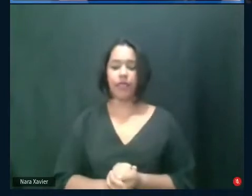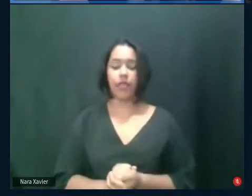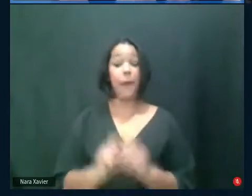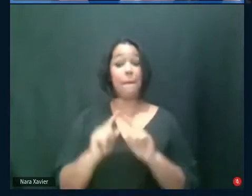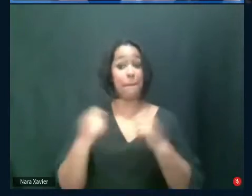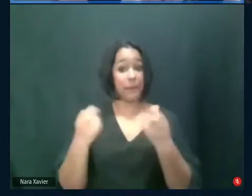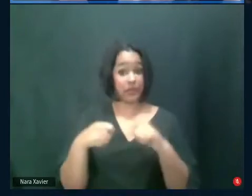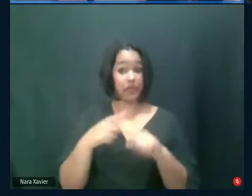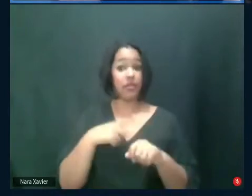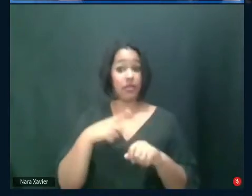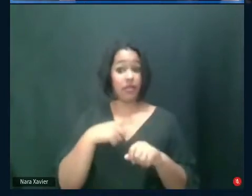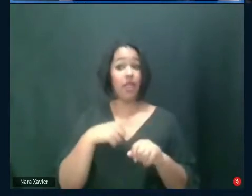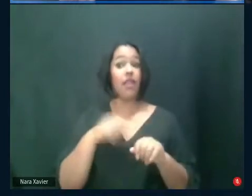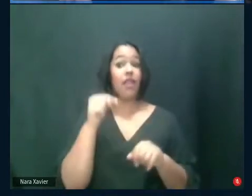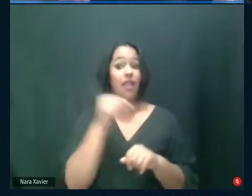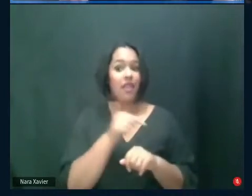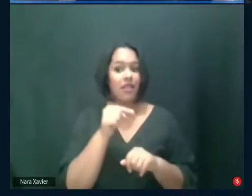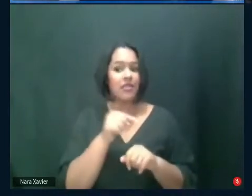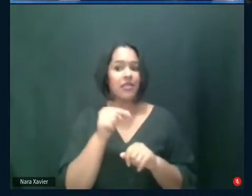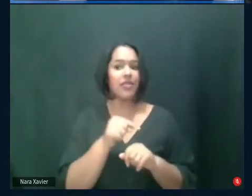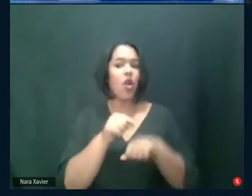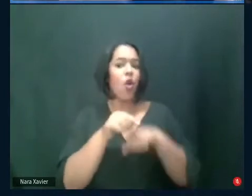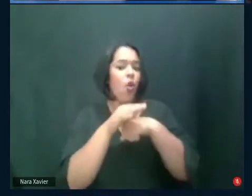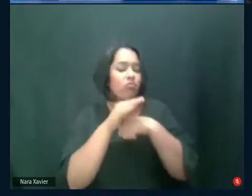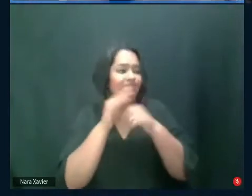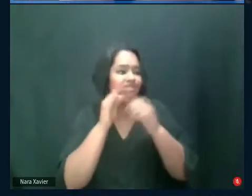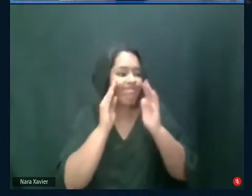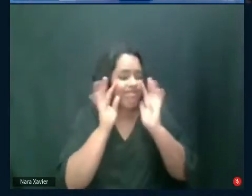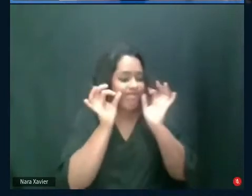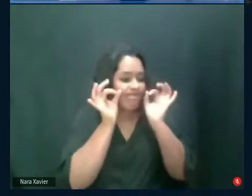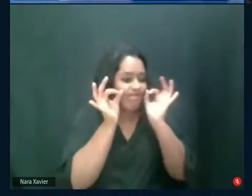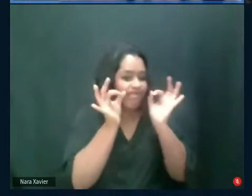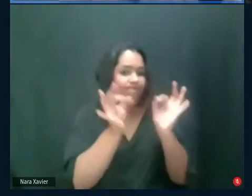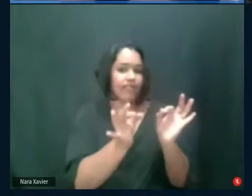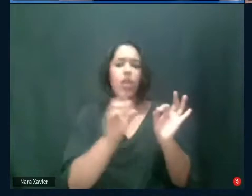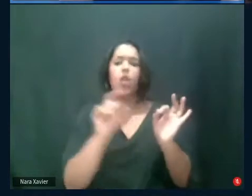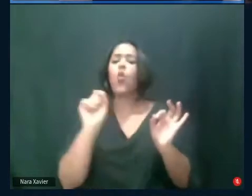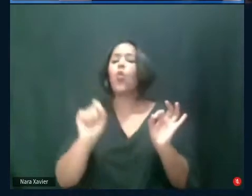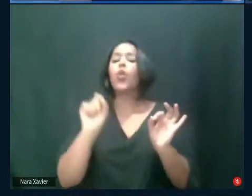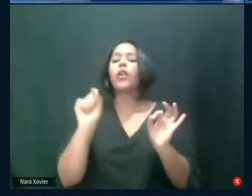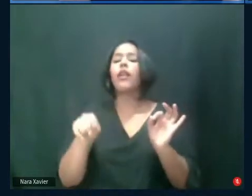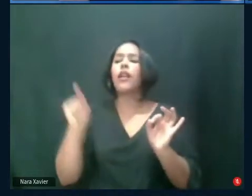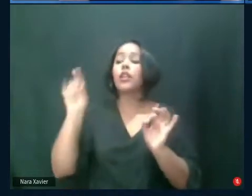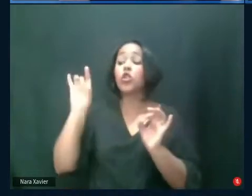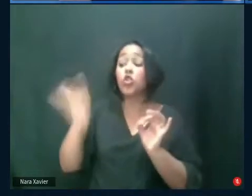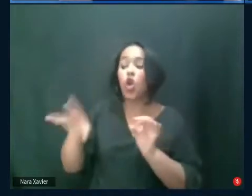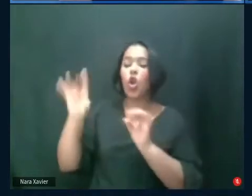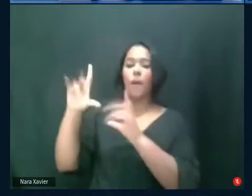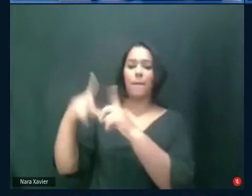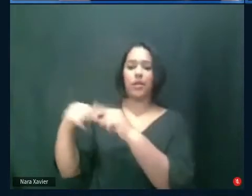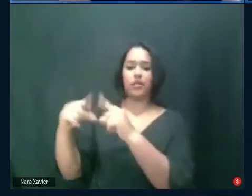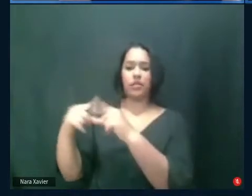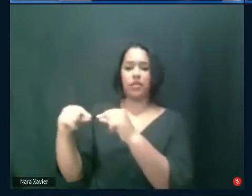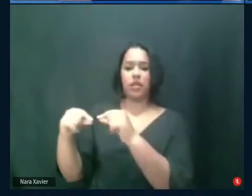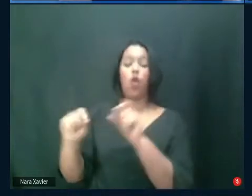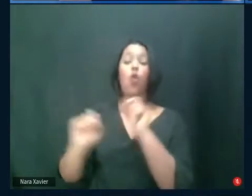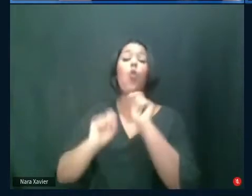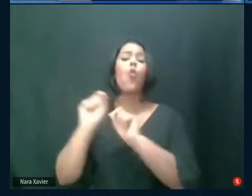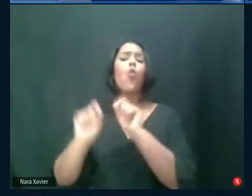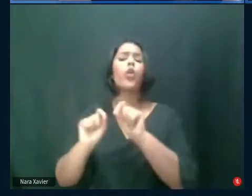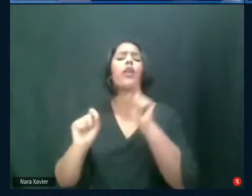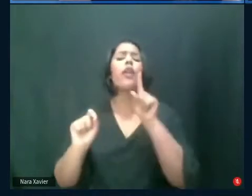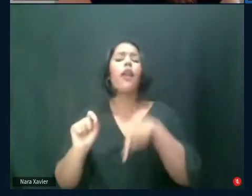esse cuidado de mencionar o que é de Brasília e o que não é, que é geral, né? Tá, mas e nesse o de Brasília, caso,